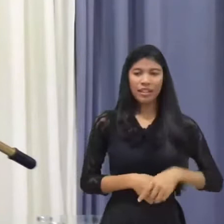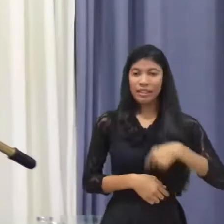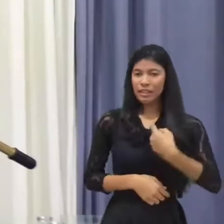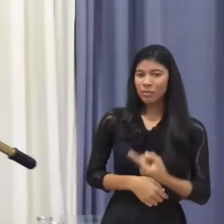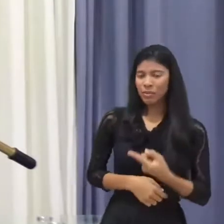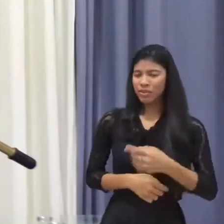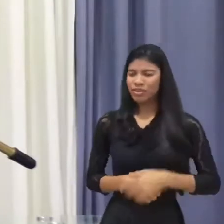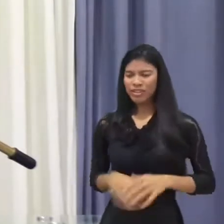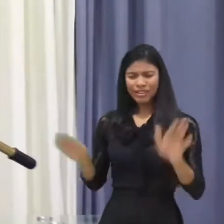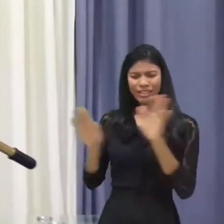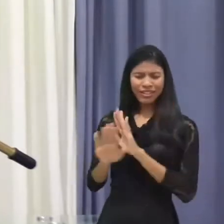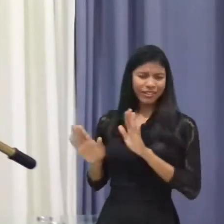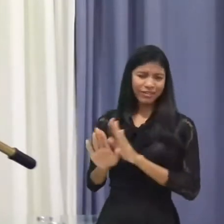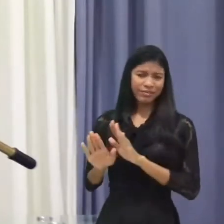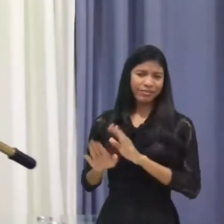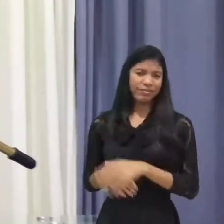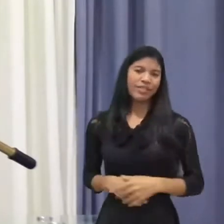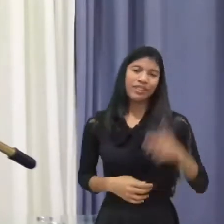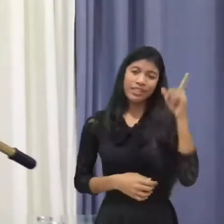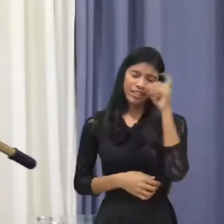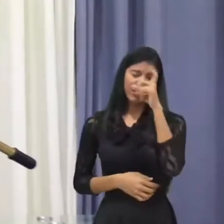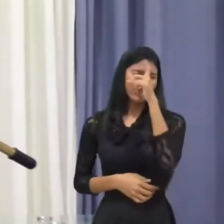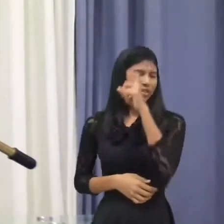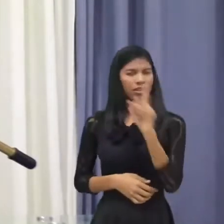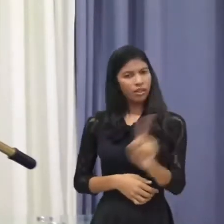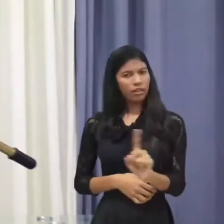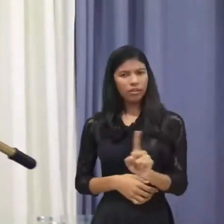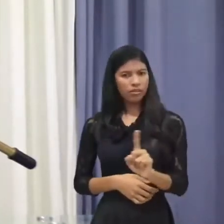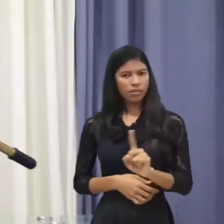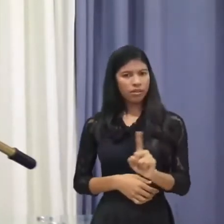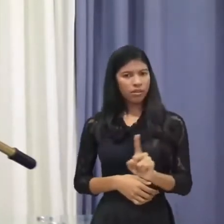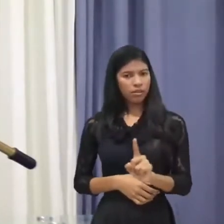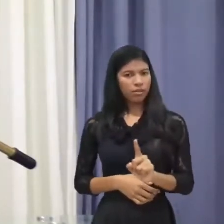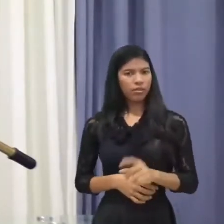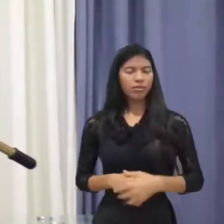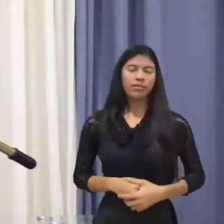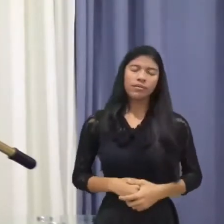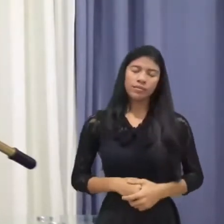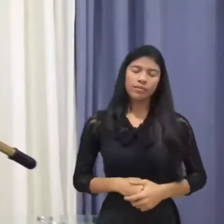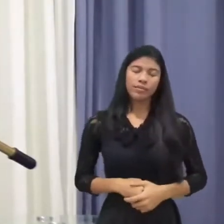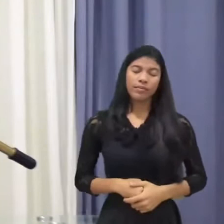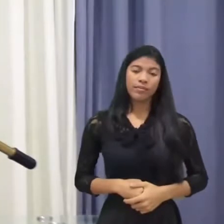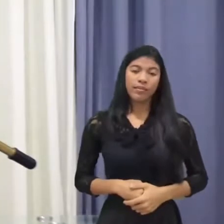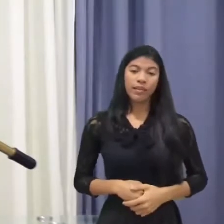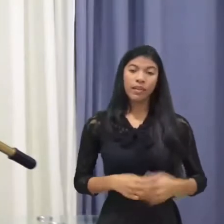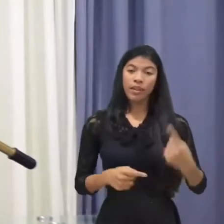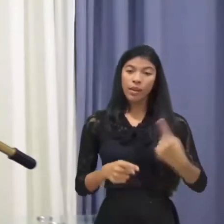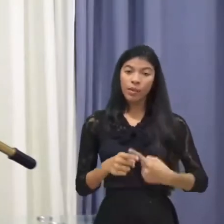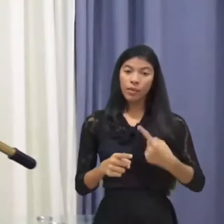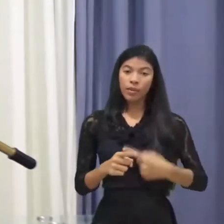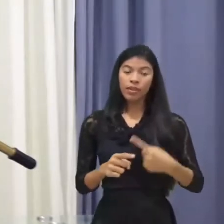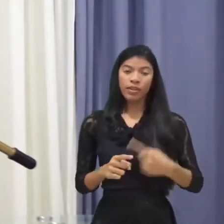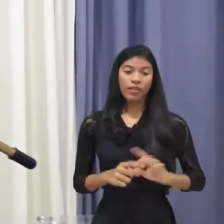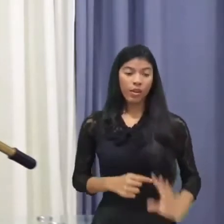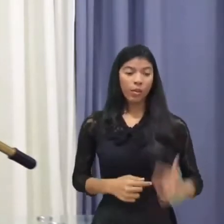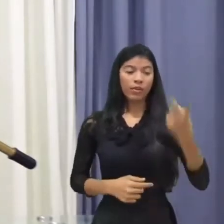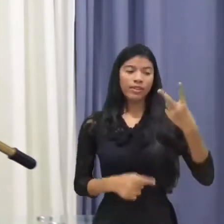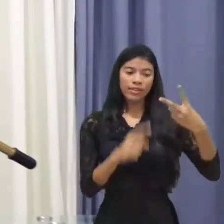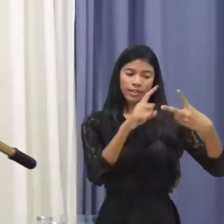muito complicada. Não, não é complicado. É que este evento se dará em duas